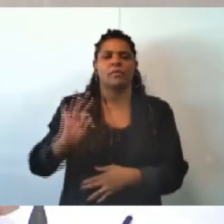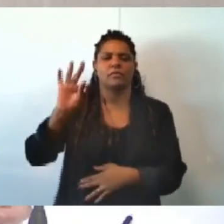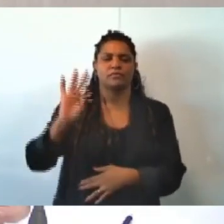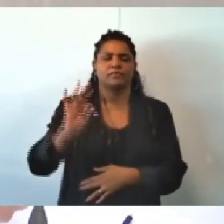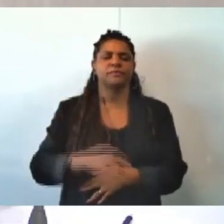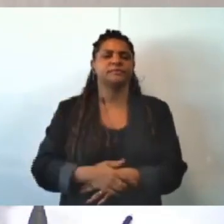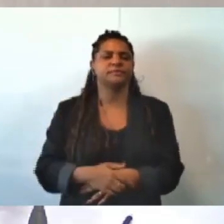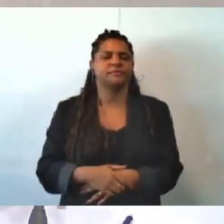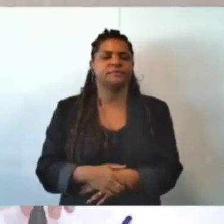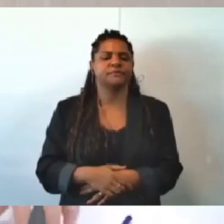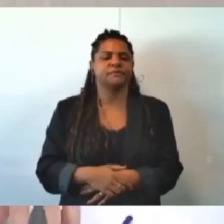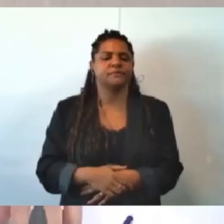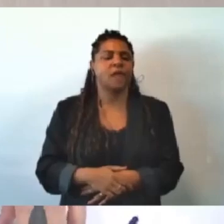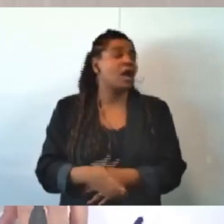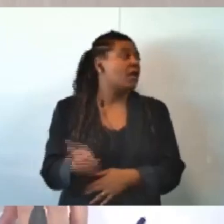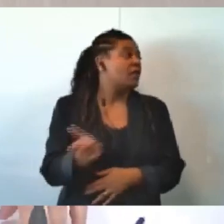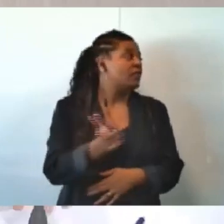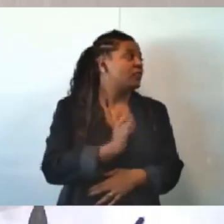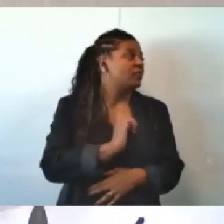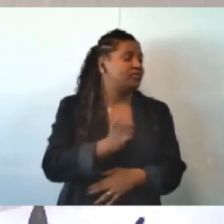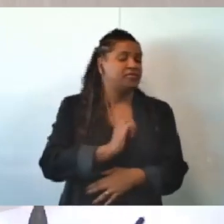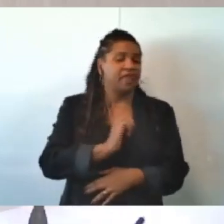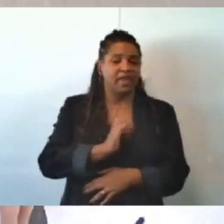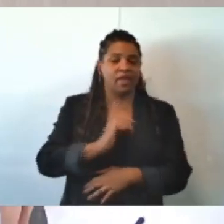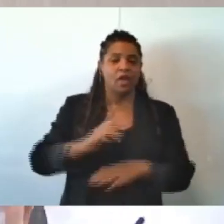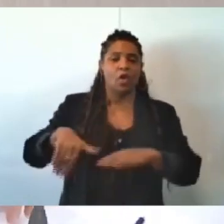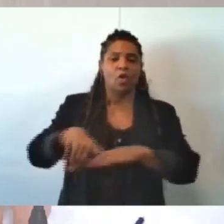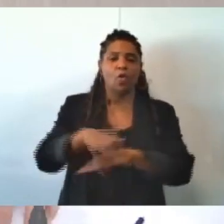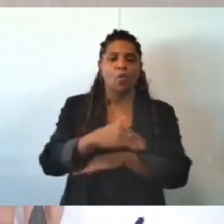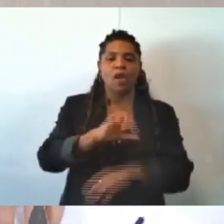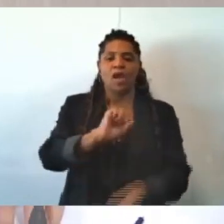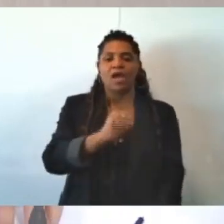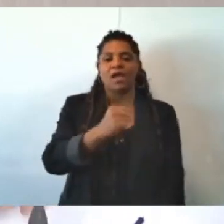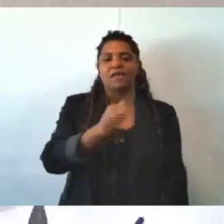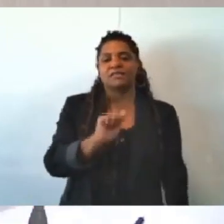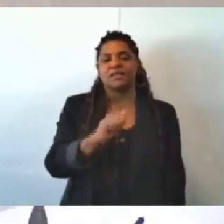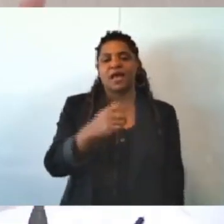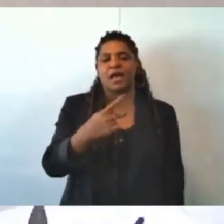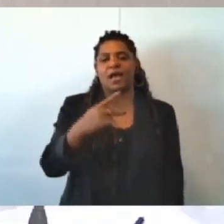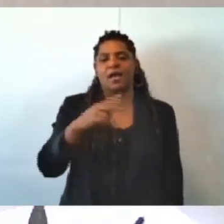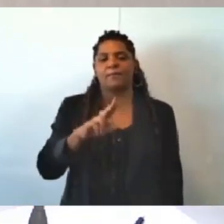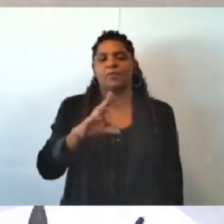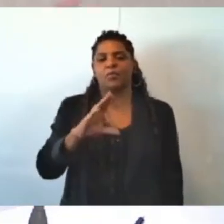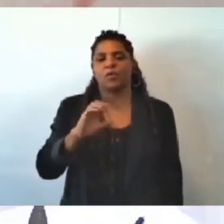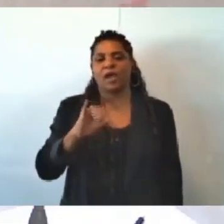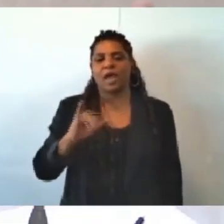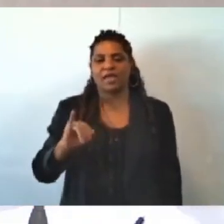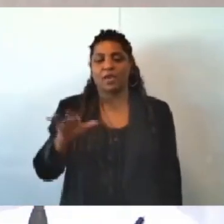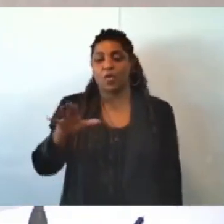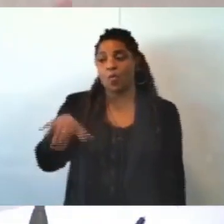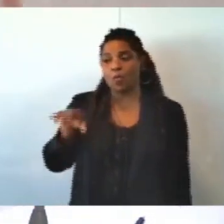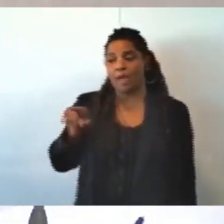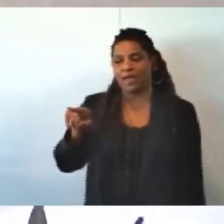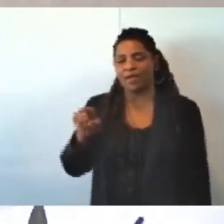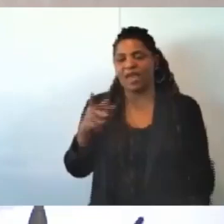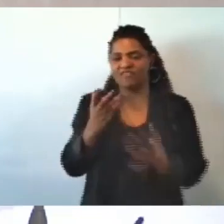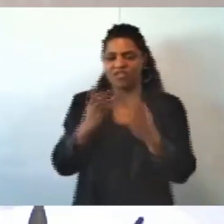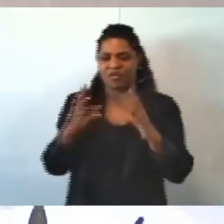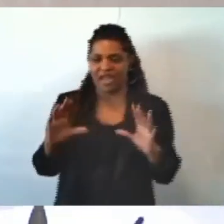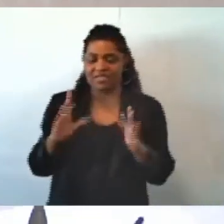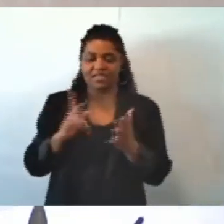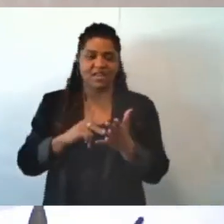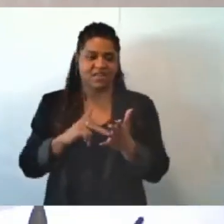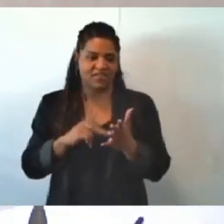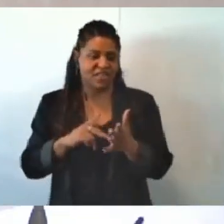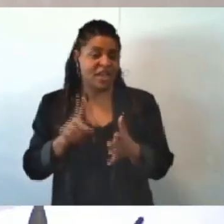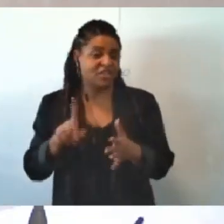Nós temos a Sapucaí, o Floresta, na realidade, ele serve como uma linha, como uma